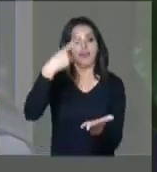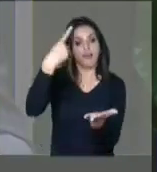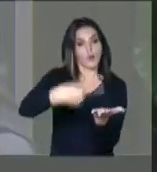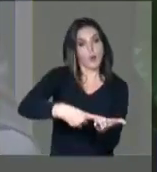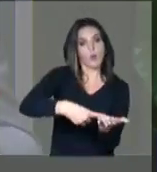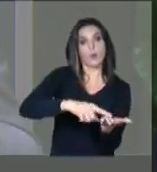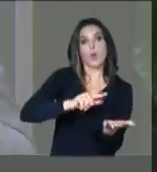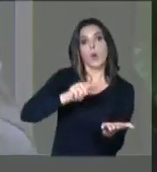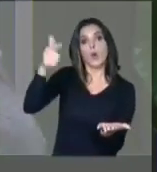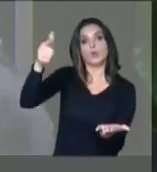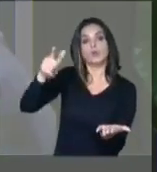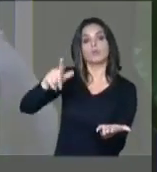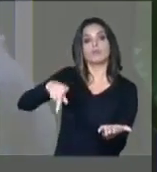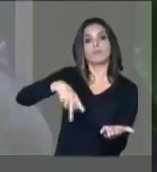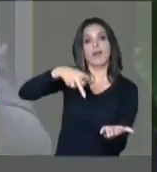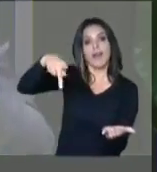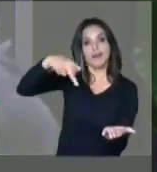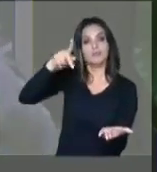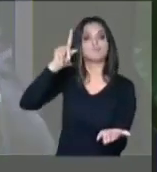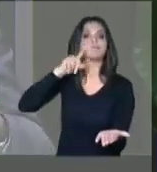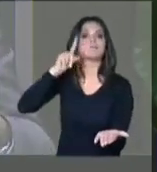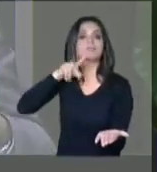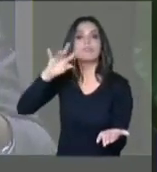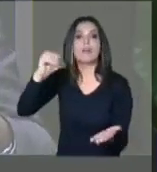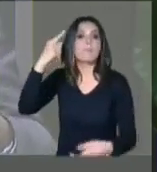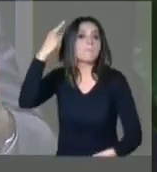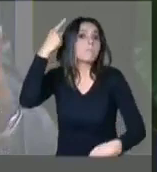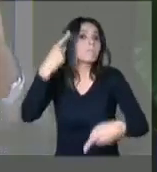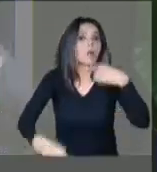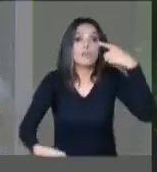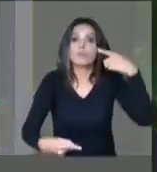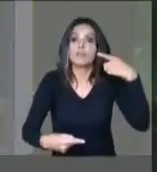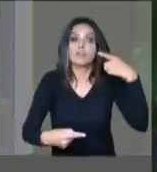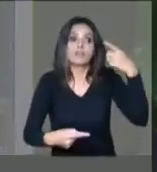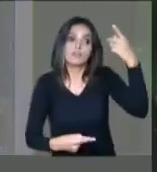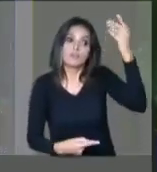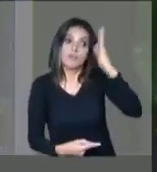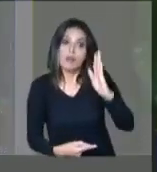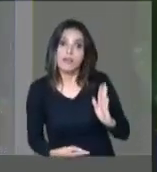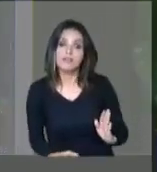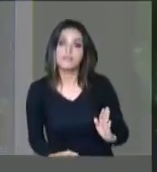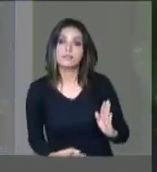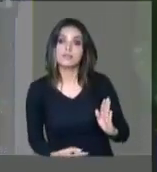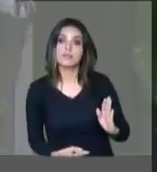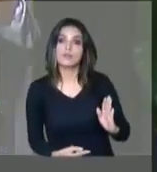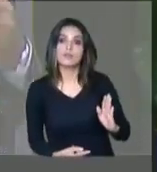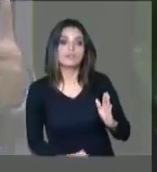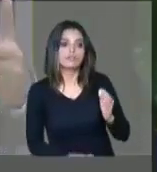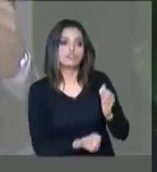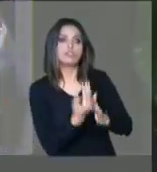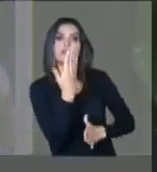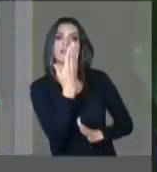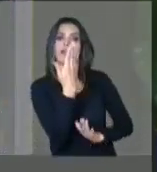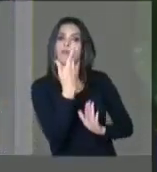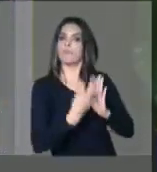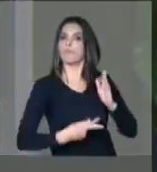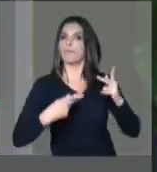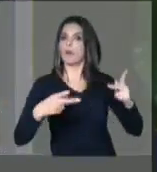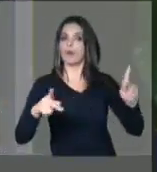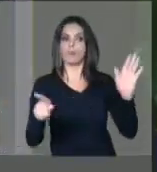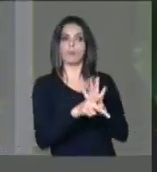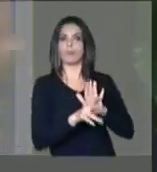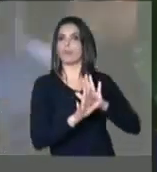país que vai proibir, na prática, o Brasil de desenvolver o